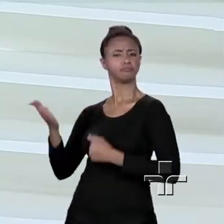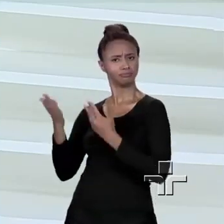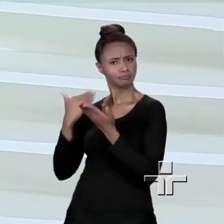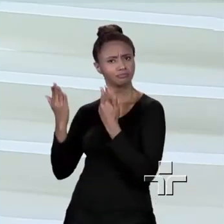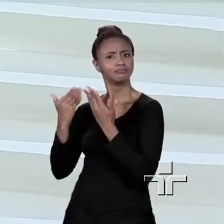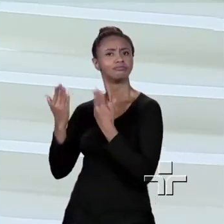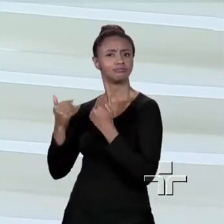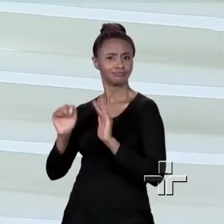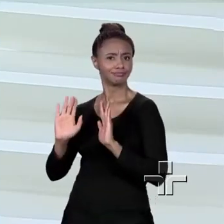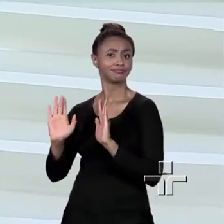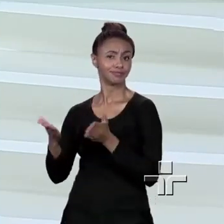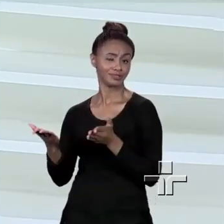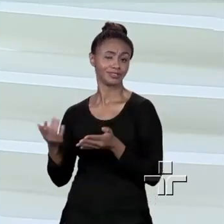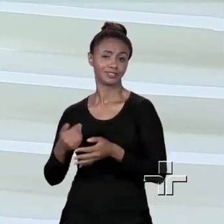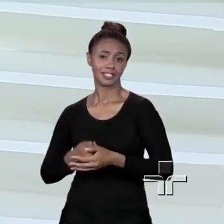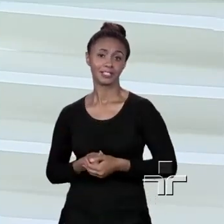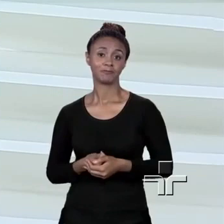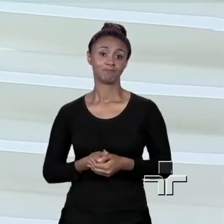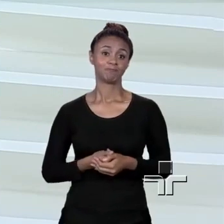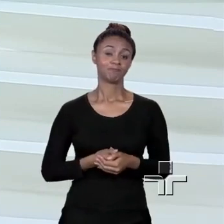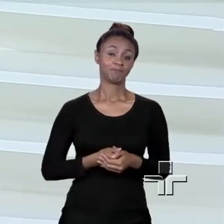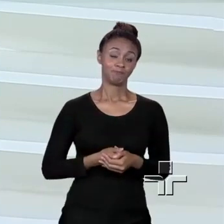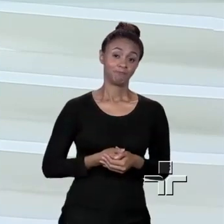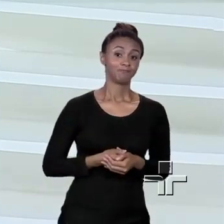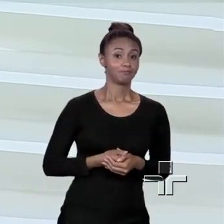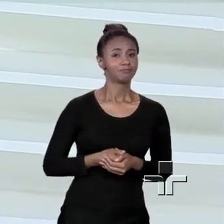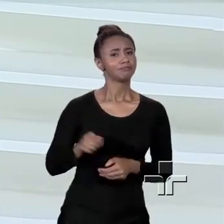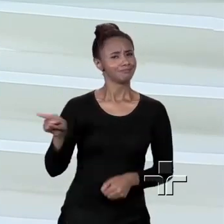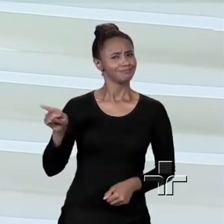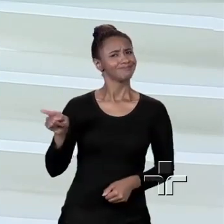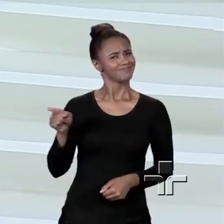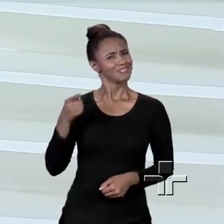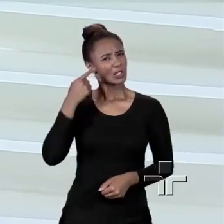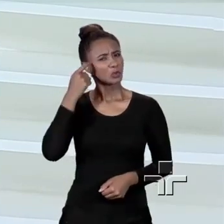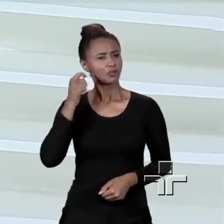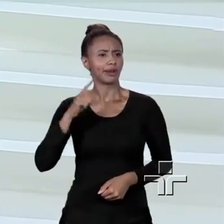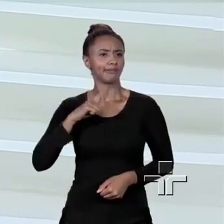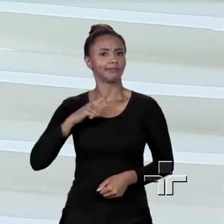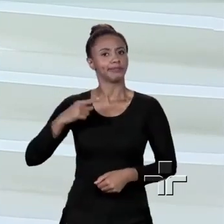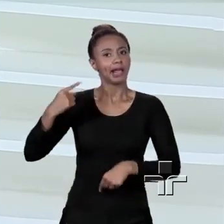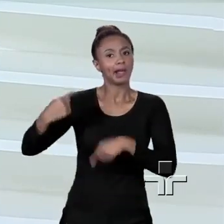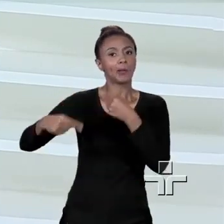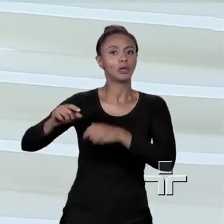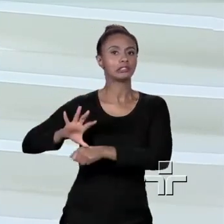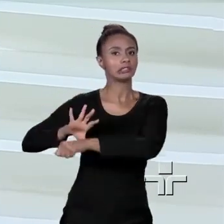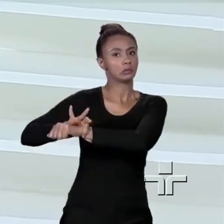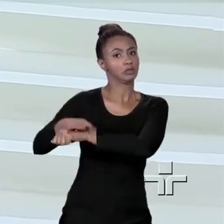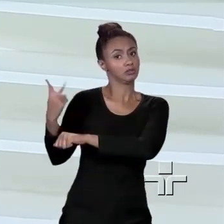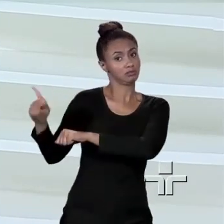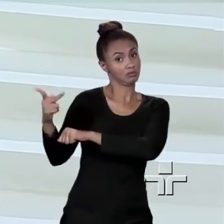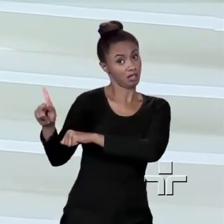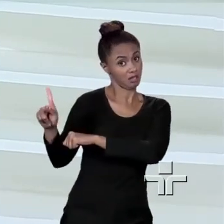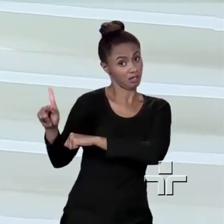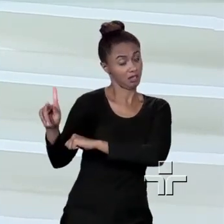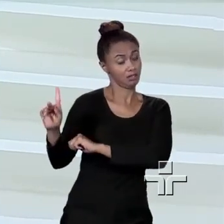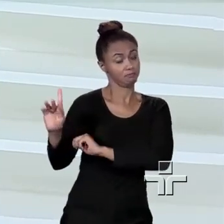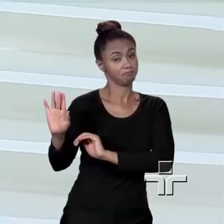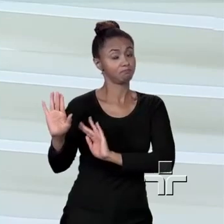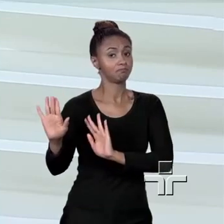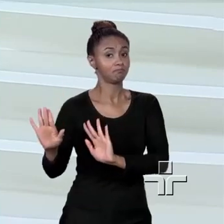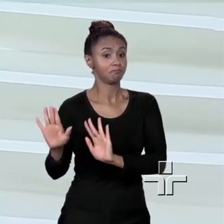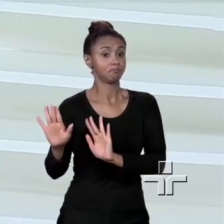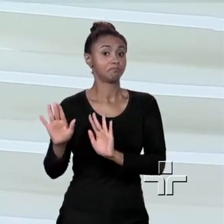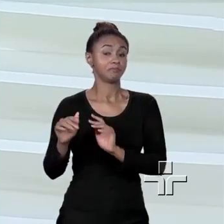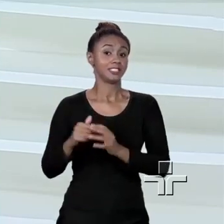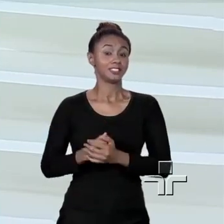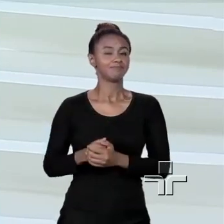né? E ele tem lá a política de segurança dele, mas assim,